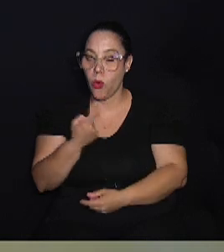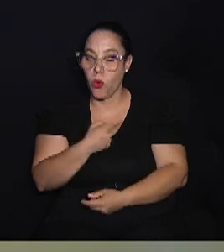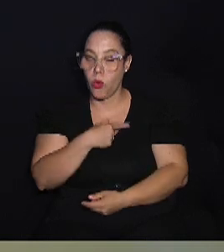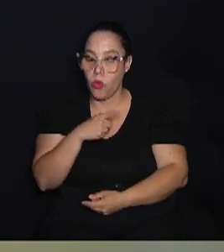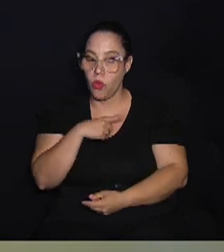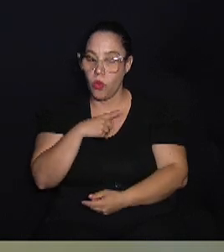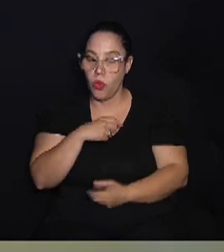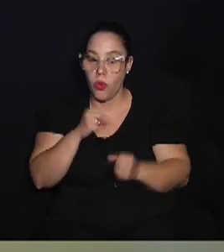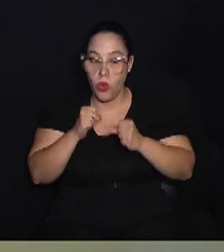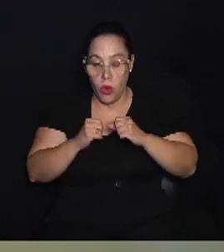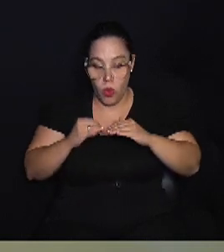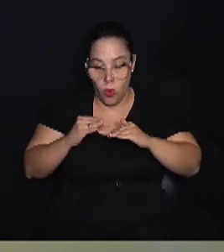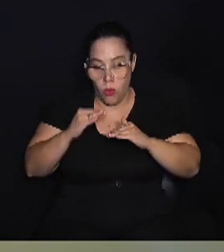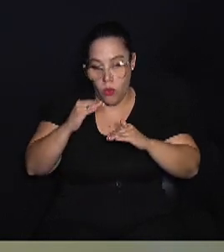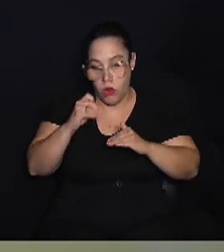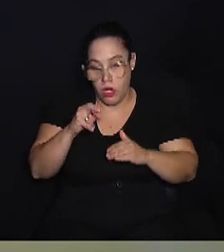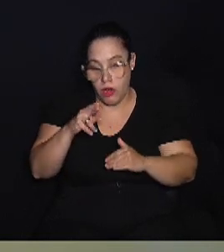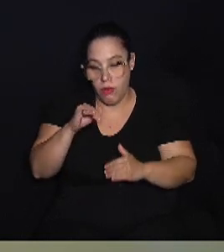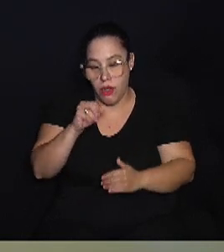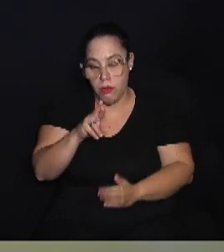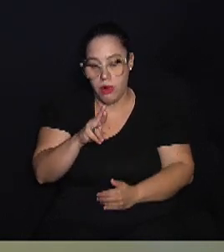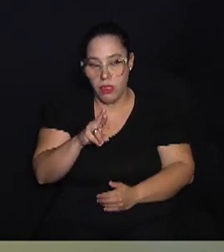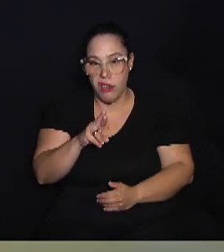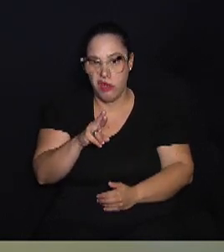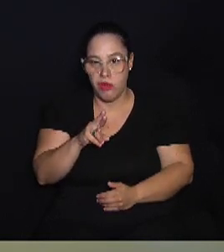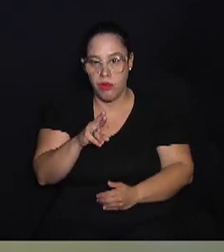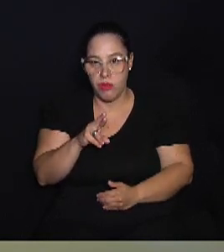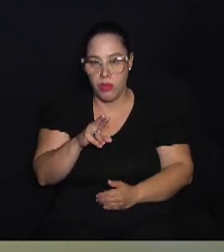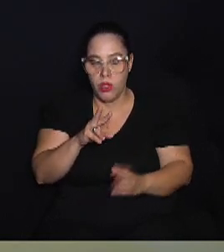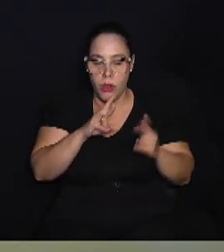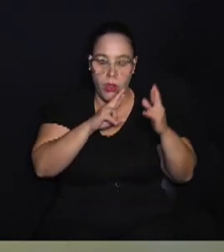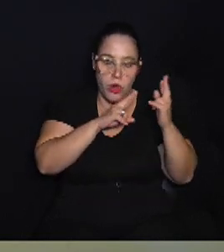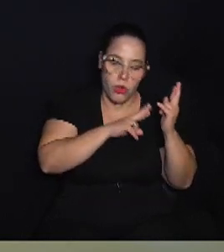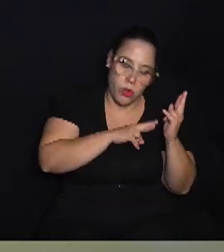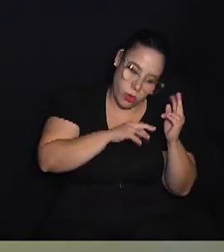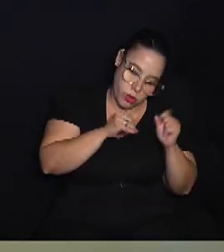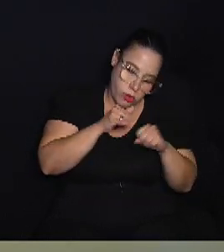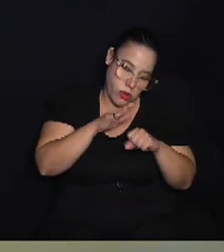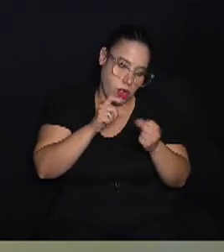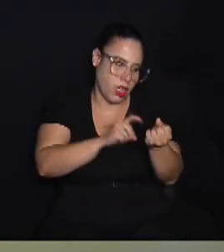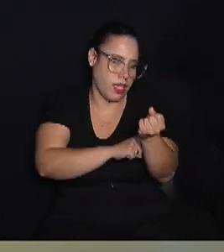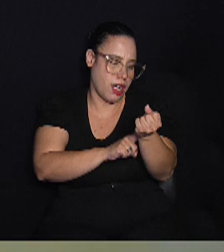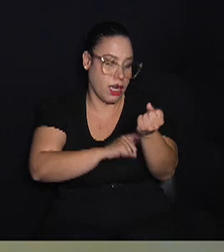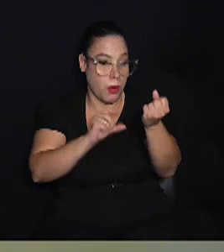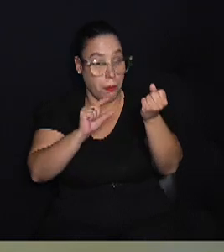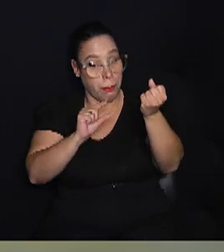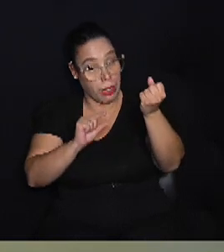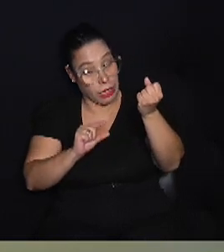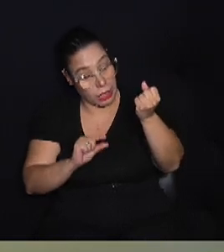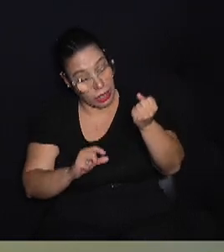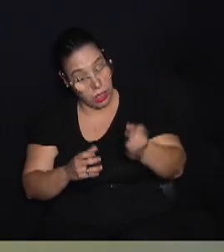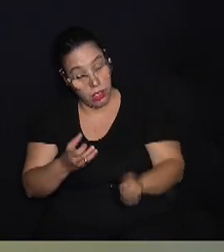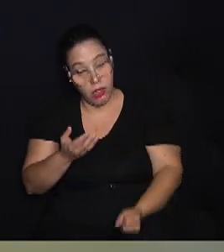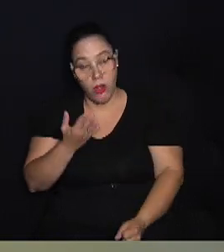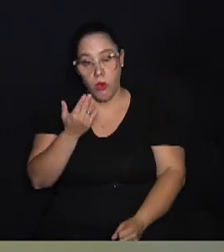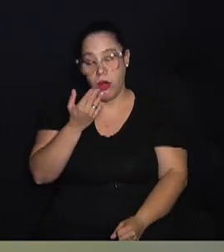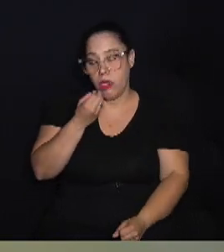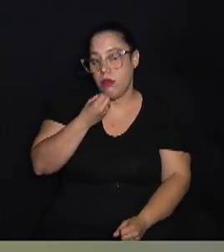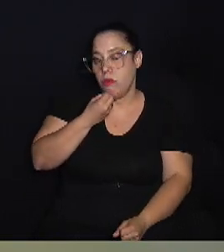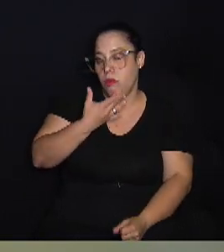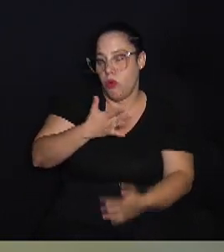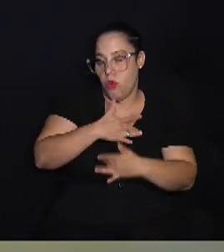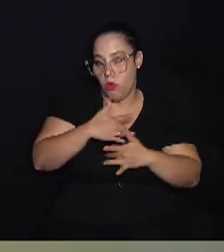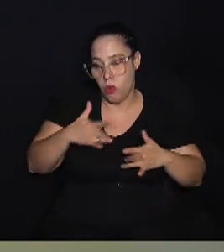novos, podemos desinflamar o cérebro. Dormir mais, nos estressarmos menos, né? Uma alimentação mais saudável, menos